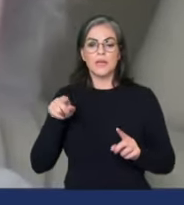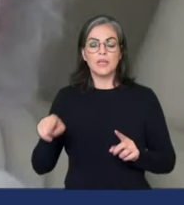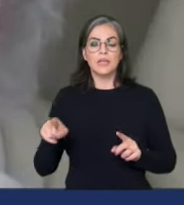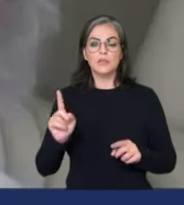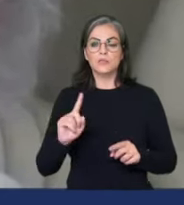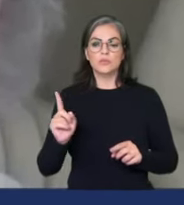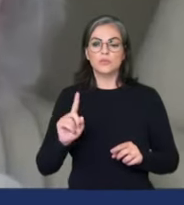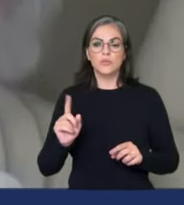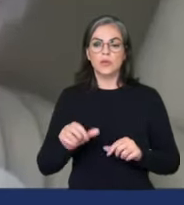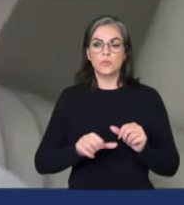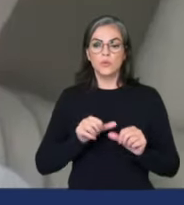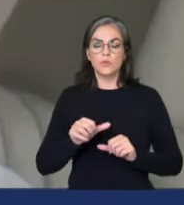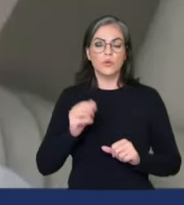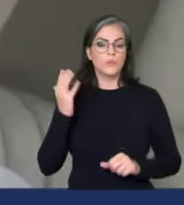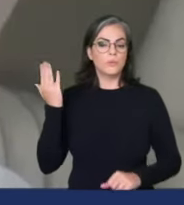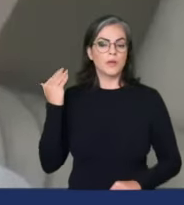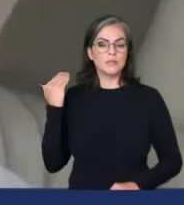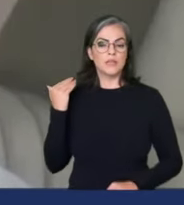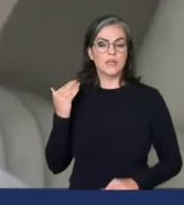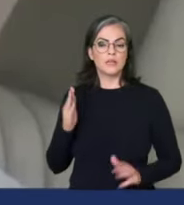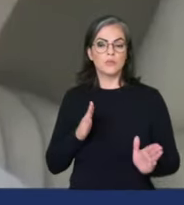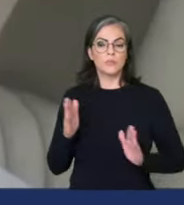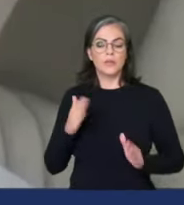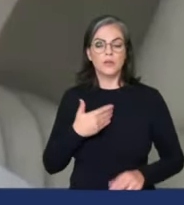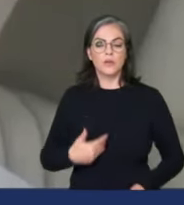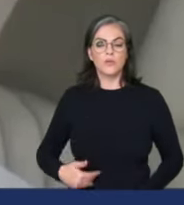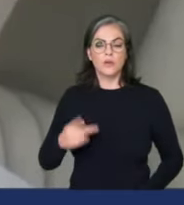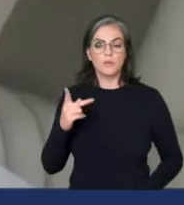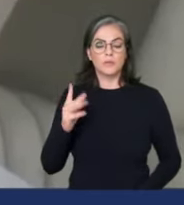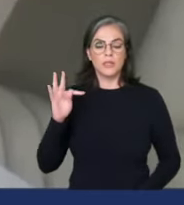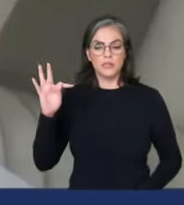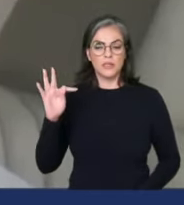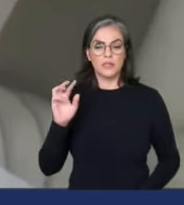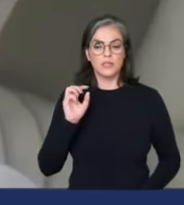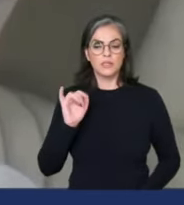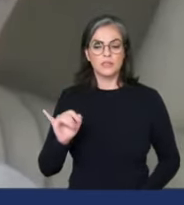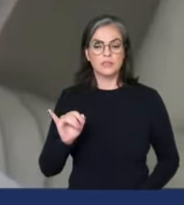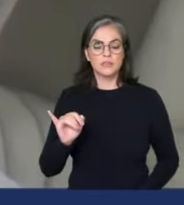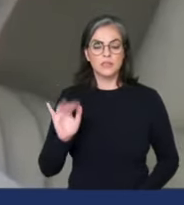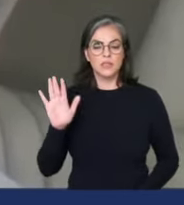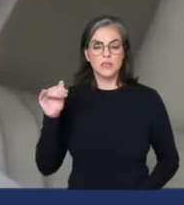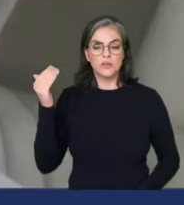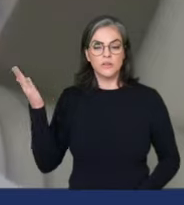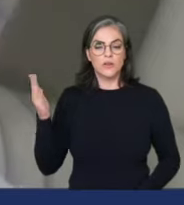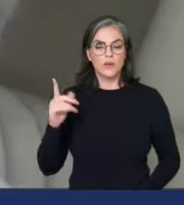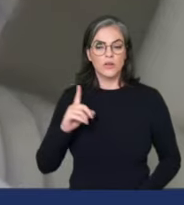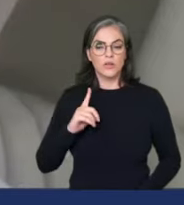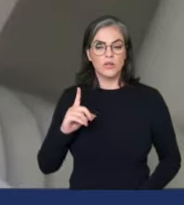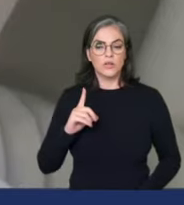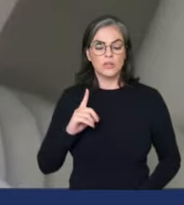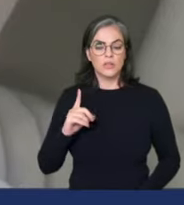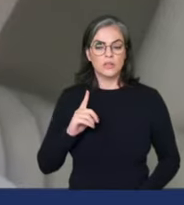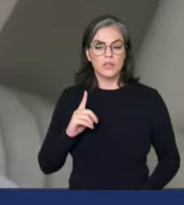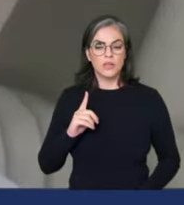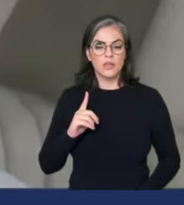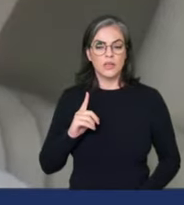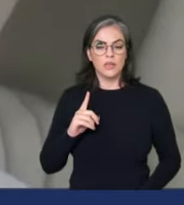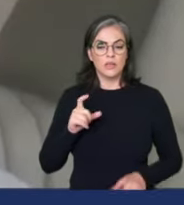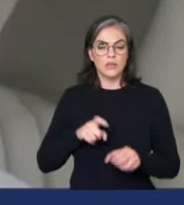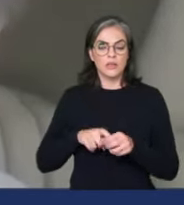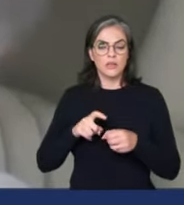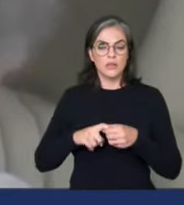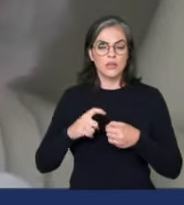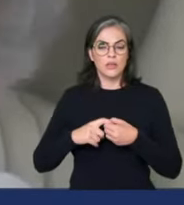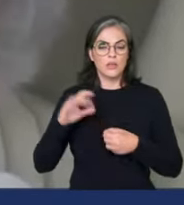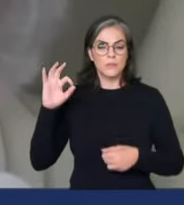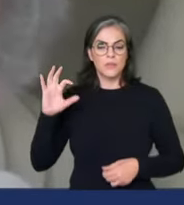PT. Então, os estrangeiros têm 44% do capital social da Petrobras. Então,